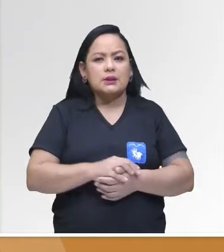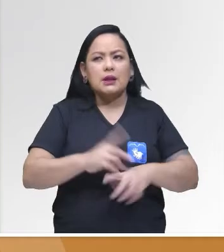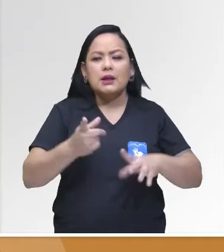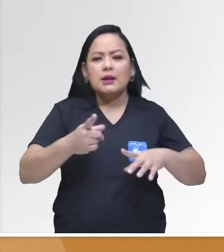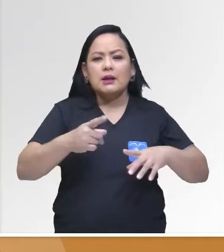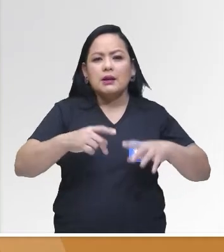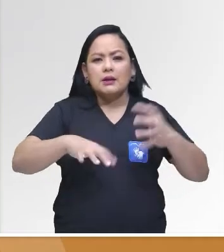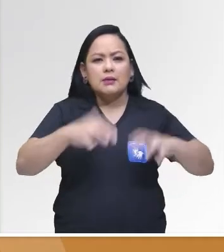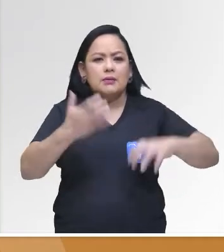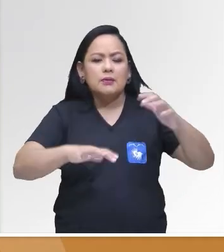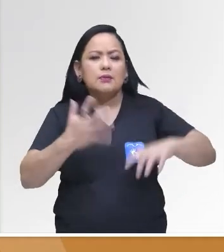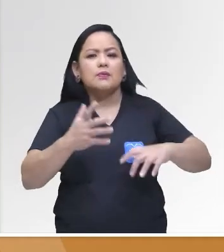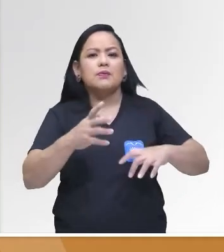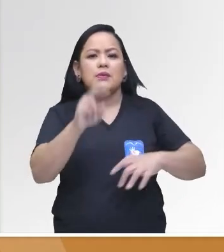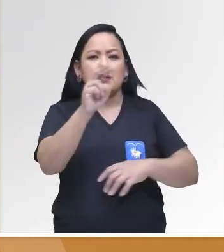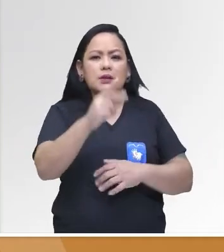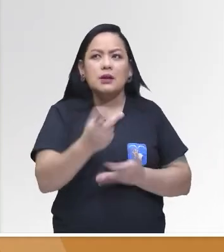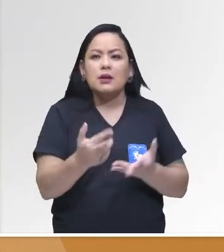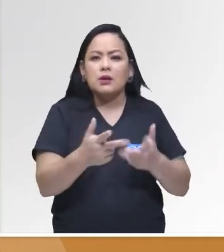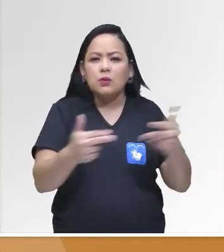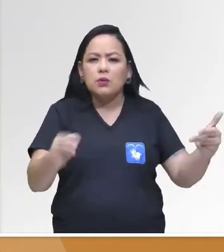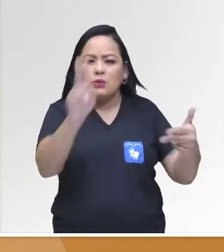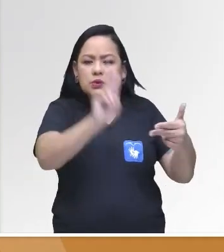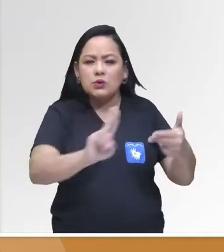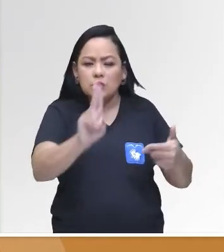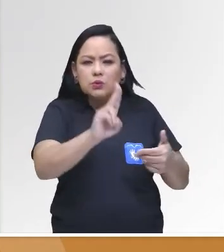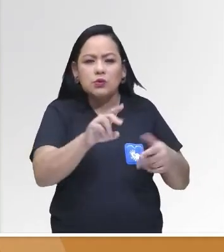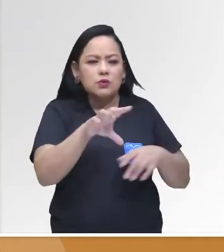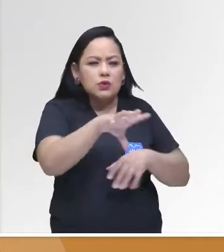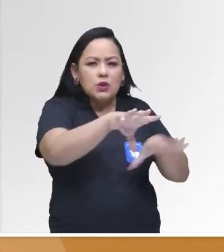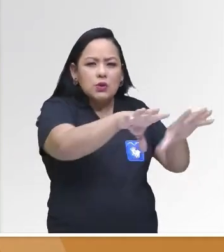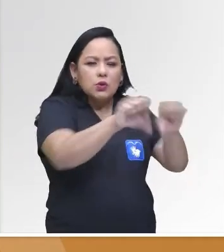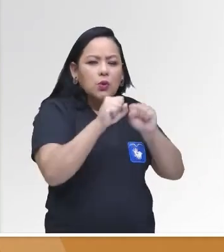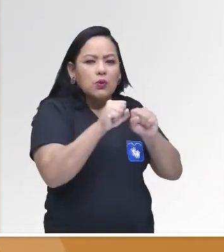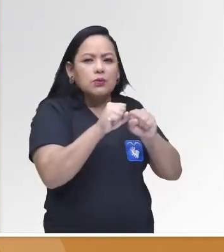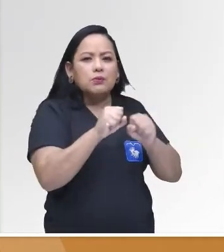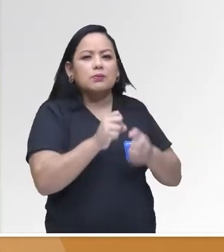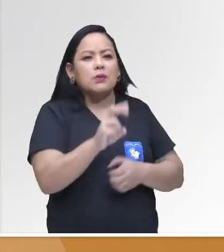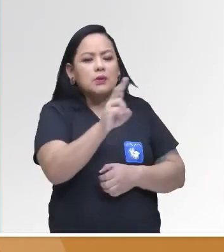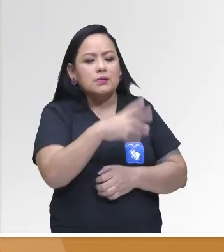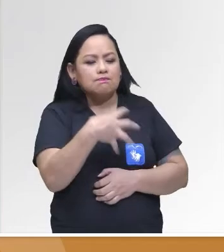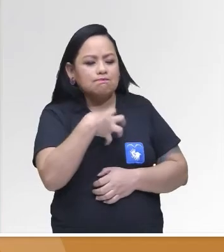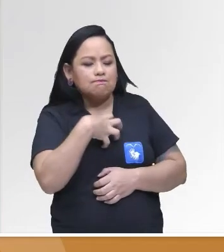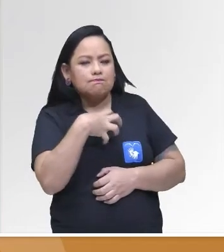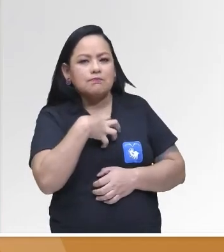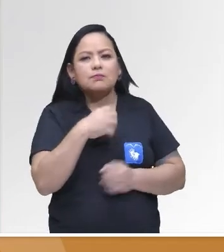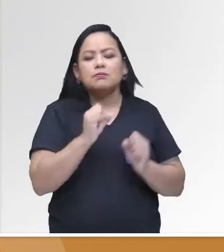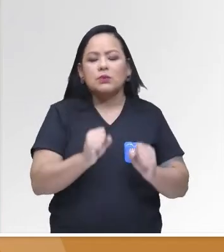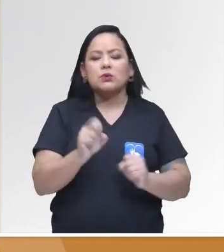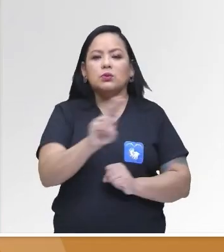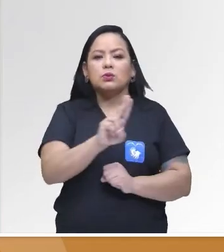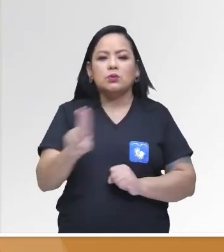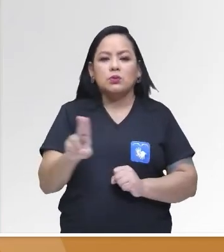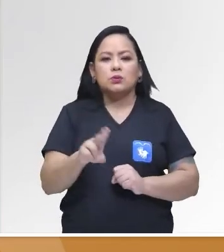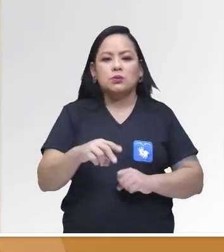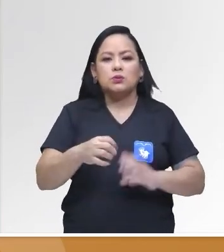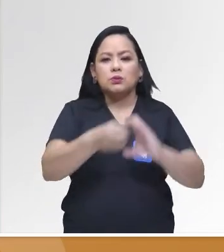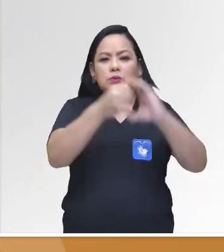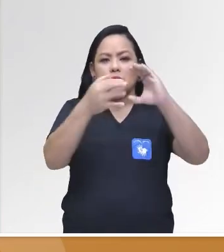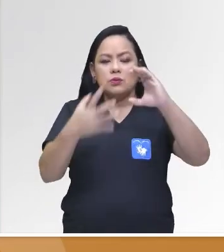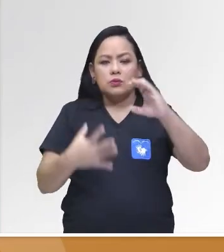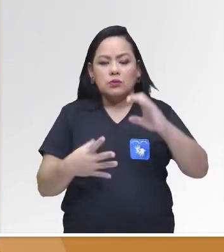instrumentos, né? Utensílios que você pega, que você toca, que você sente, nós chamamos de